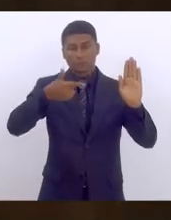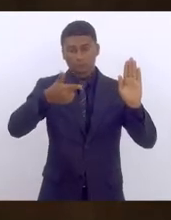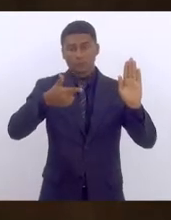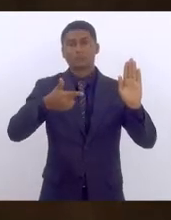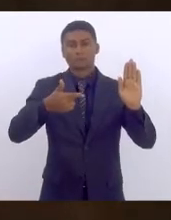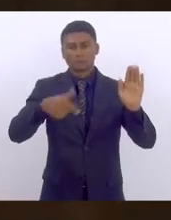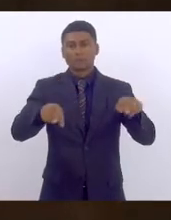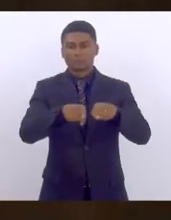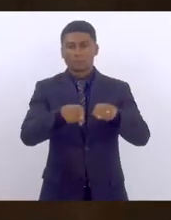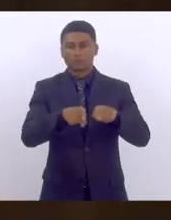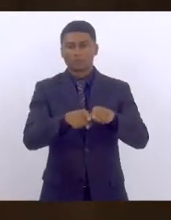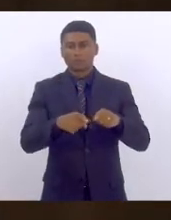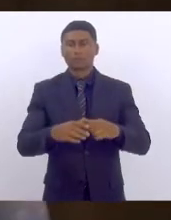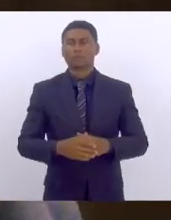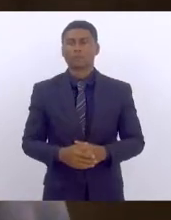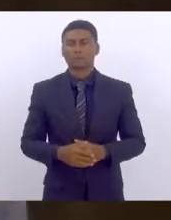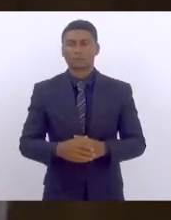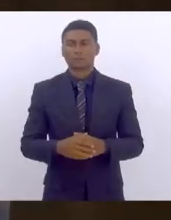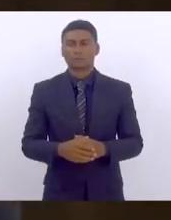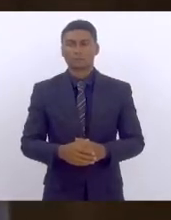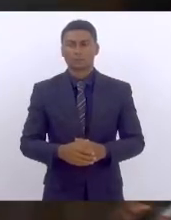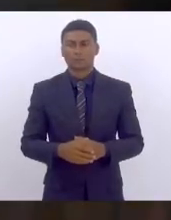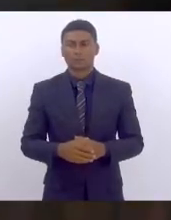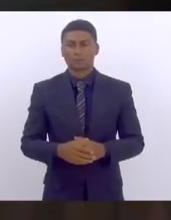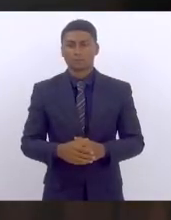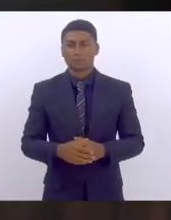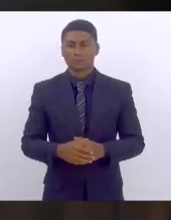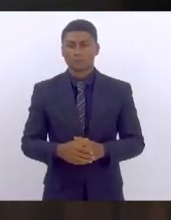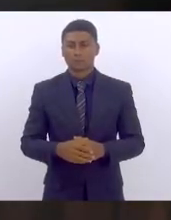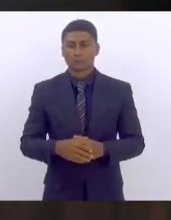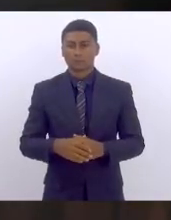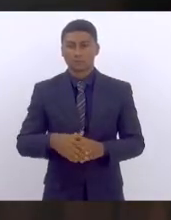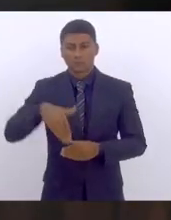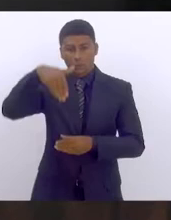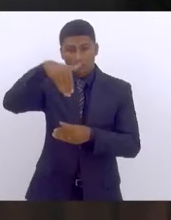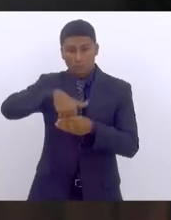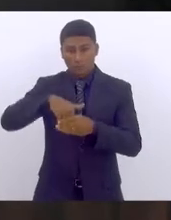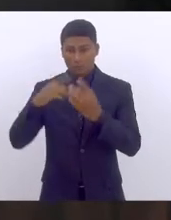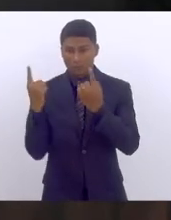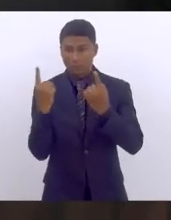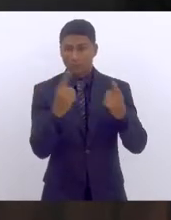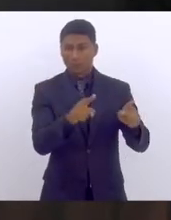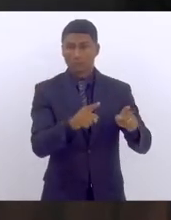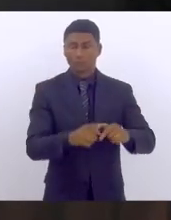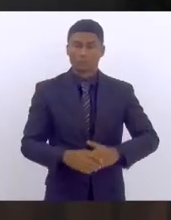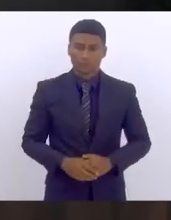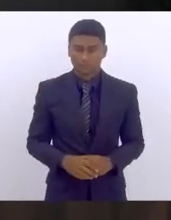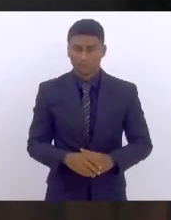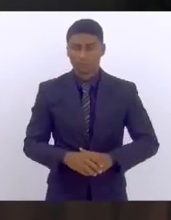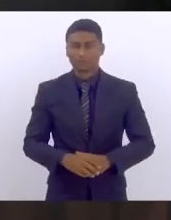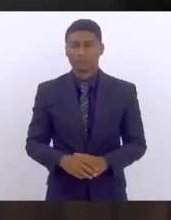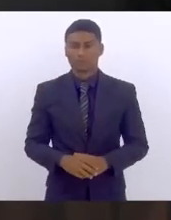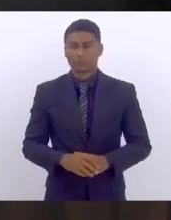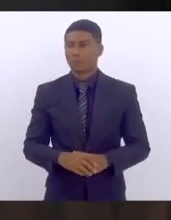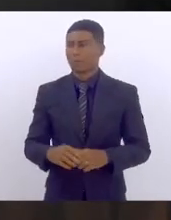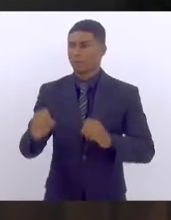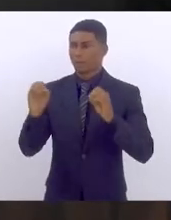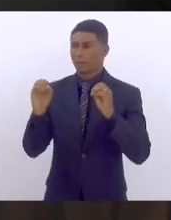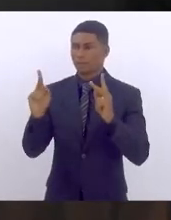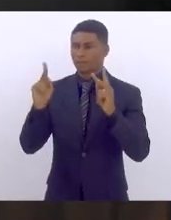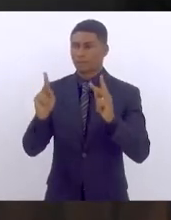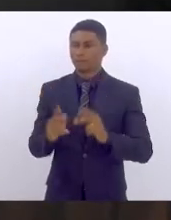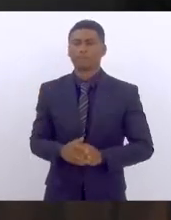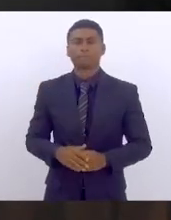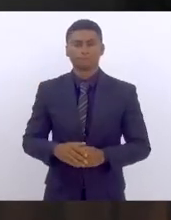pauta. Abstenção. Obrigada, da bancada do PSOL. Abstenção não, voto contrário. Voto contrário. Obrigada. Registrado.